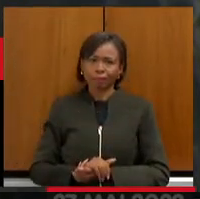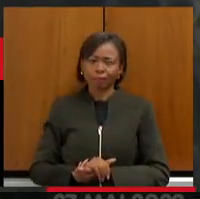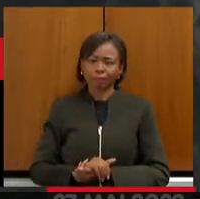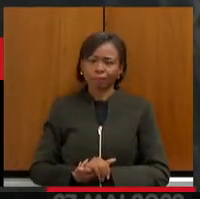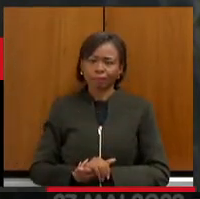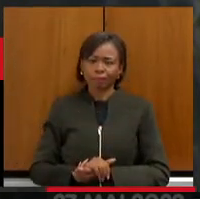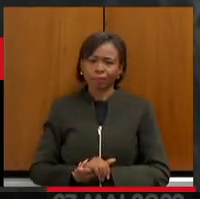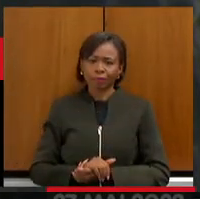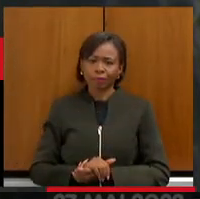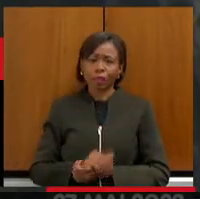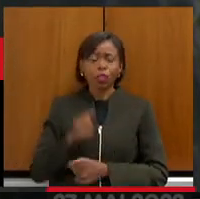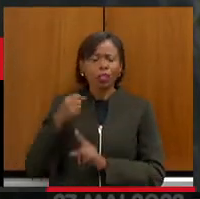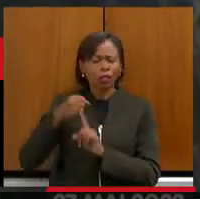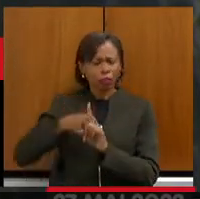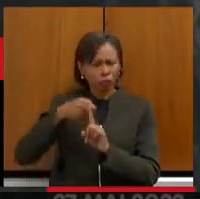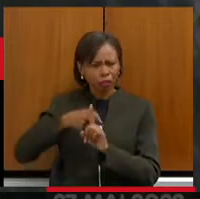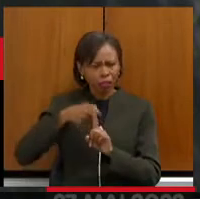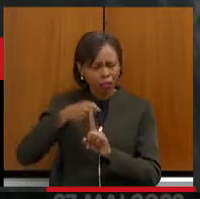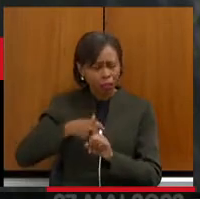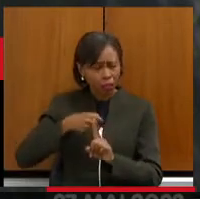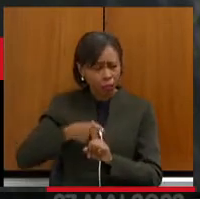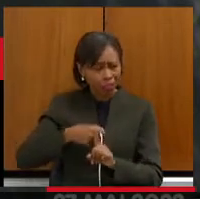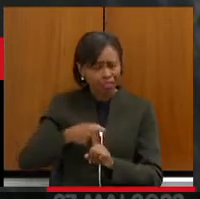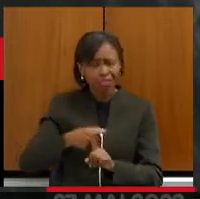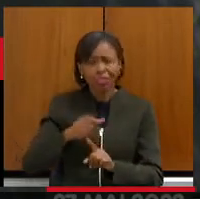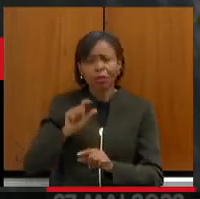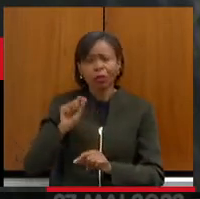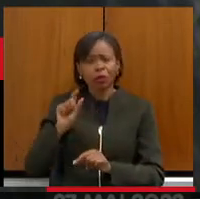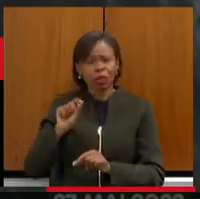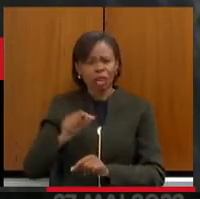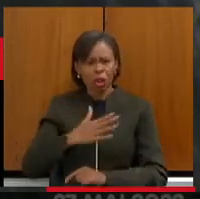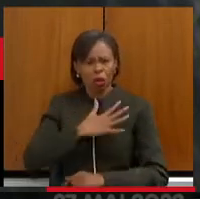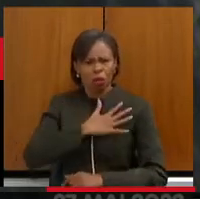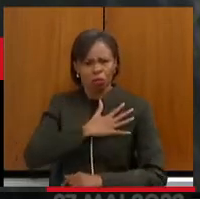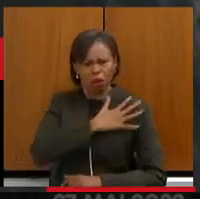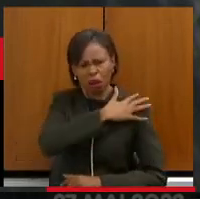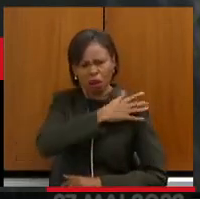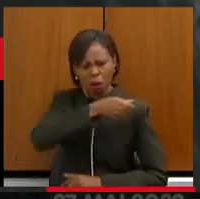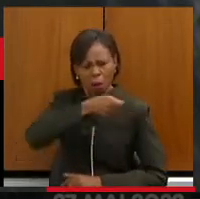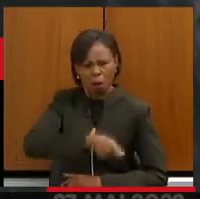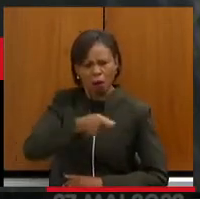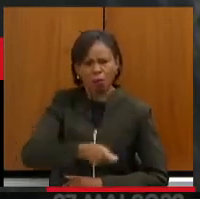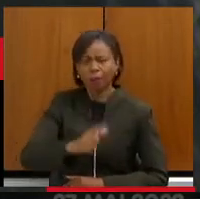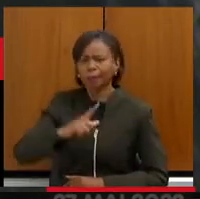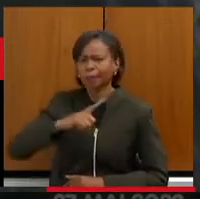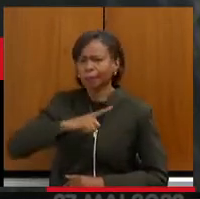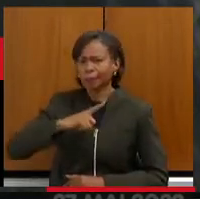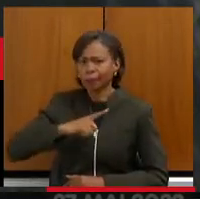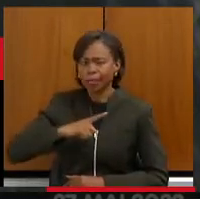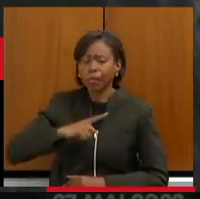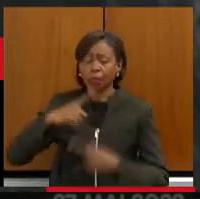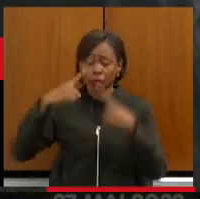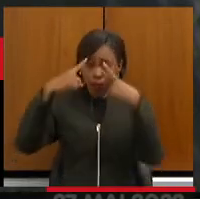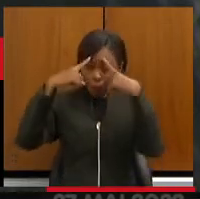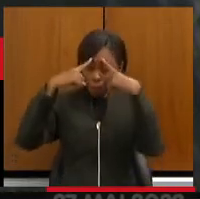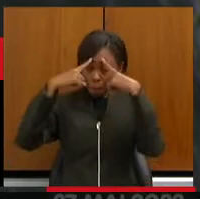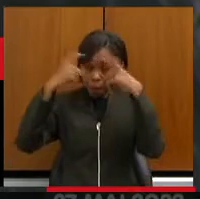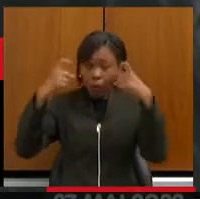enfrentamos muitas vezes o coronelismo nós enfrentamos a violência